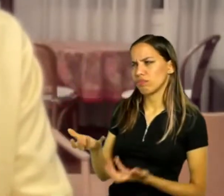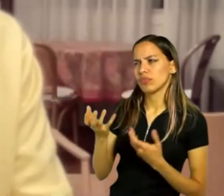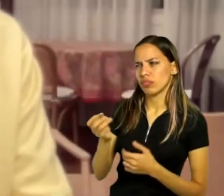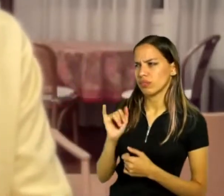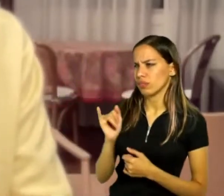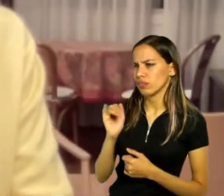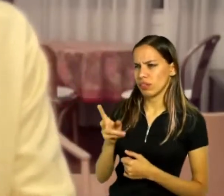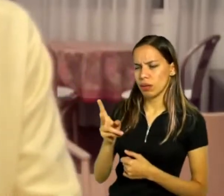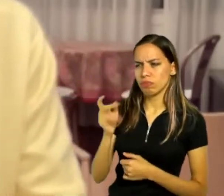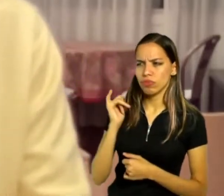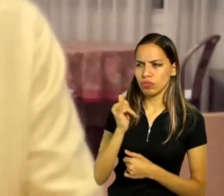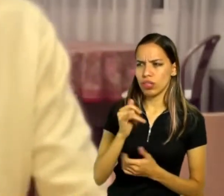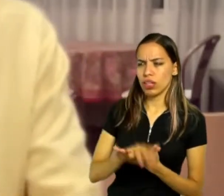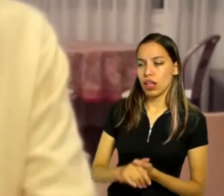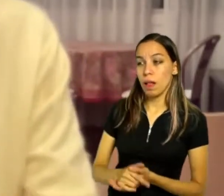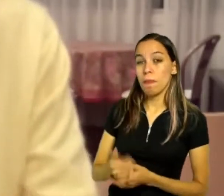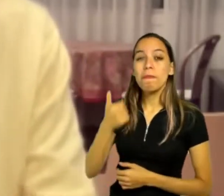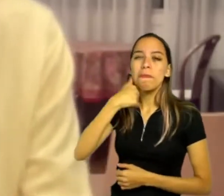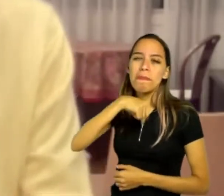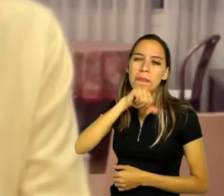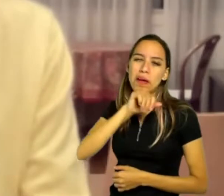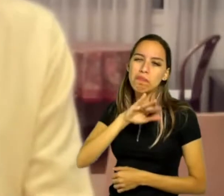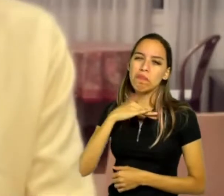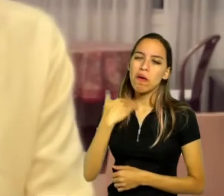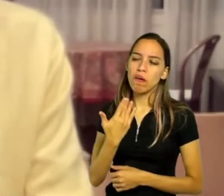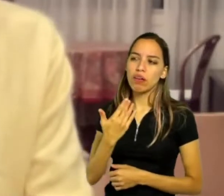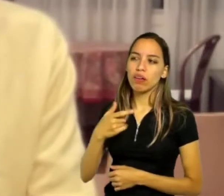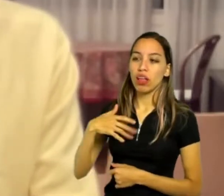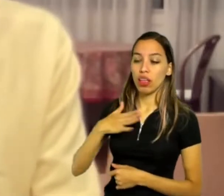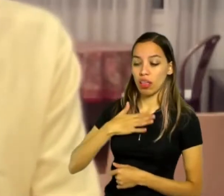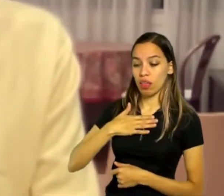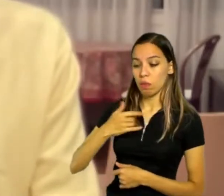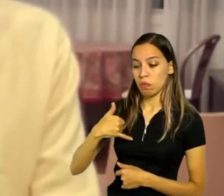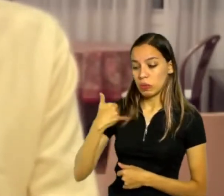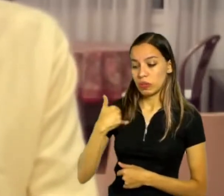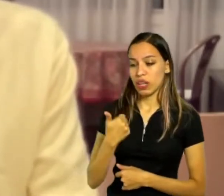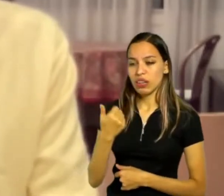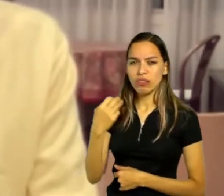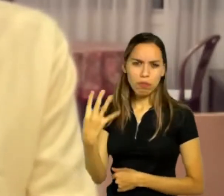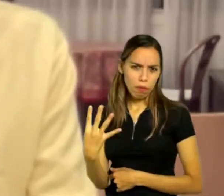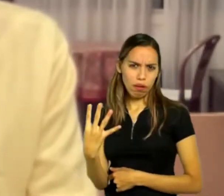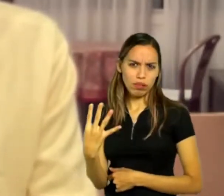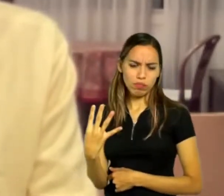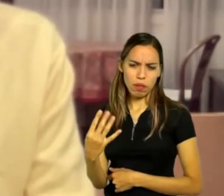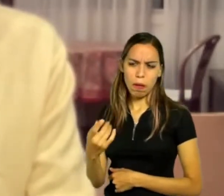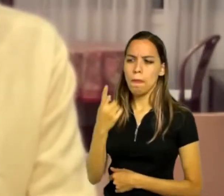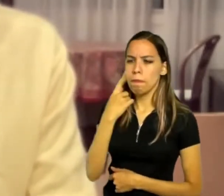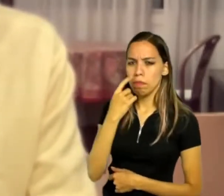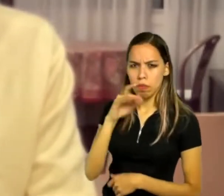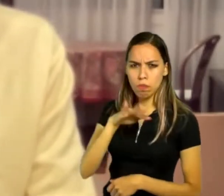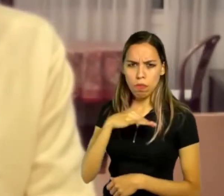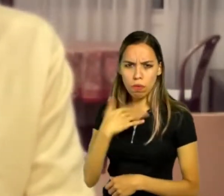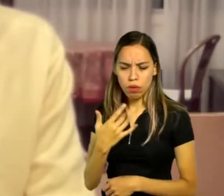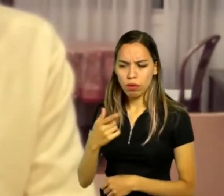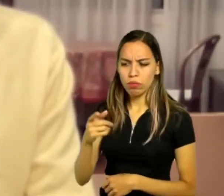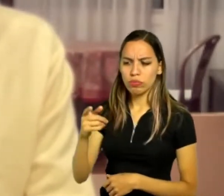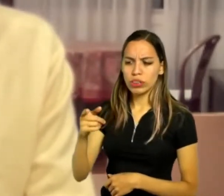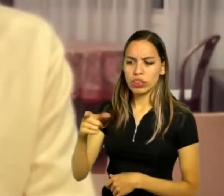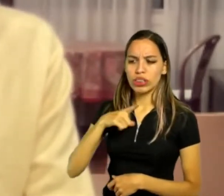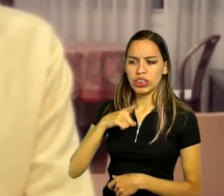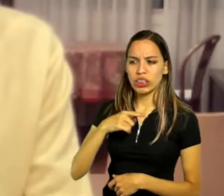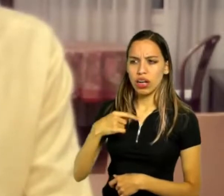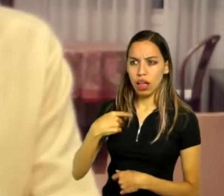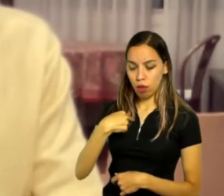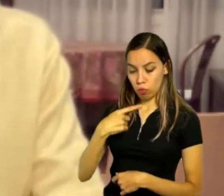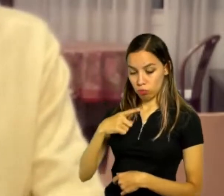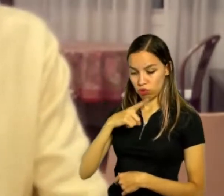E meu pai tinha 33 anos, acho. E ele foi pai e mãe para a gente, né? Foi o